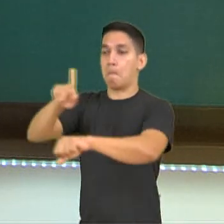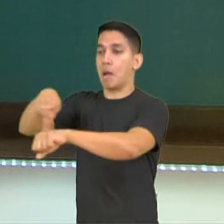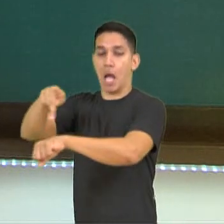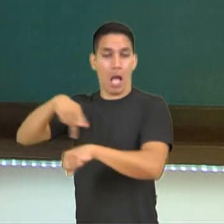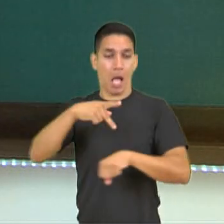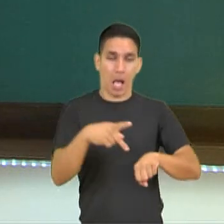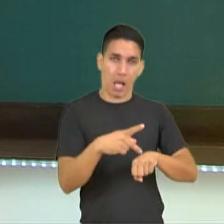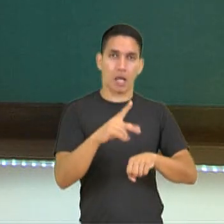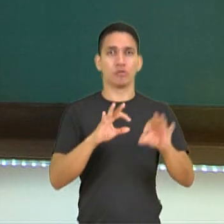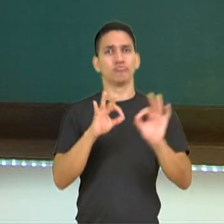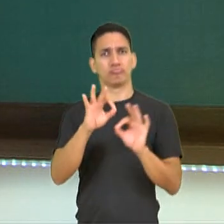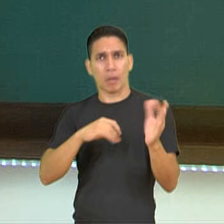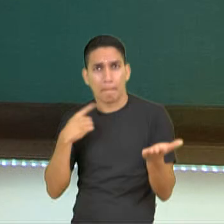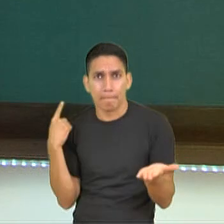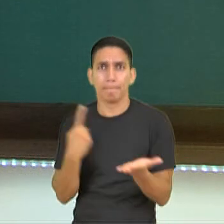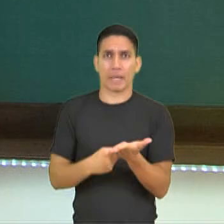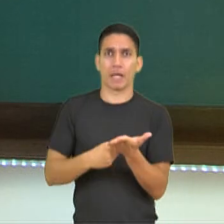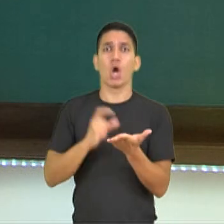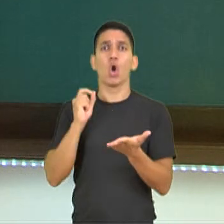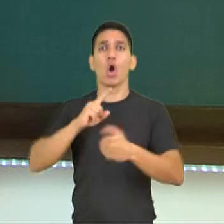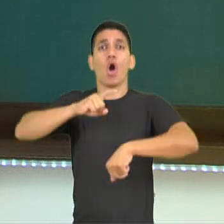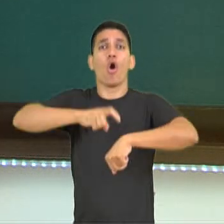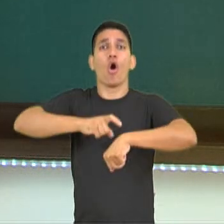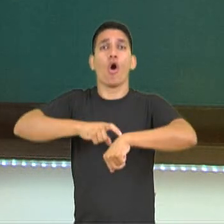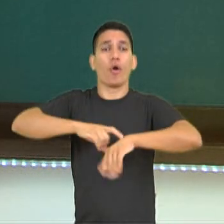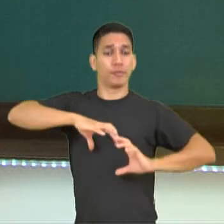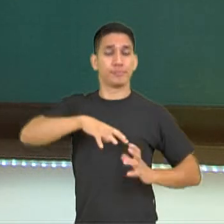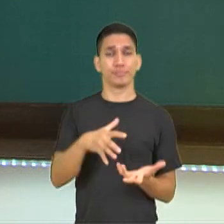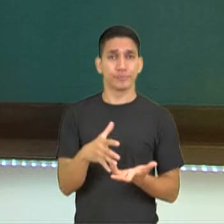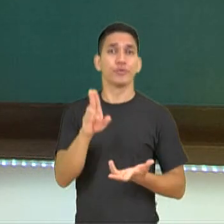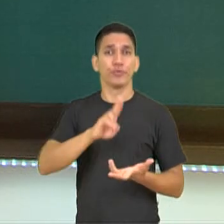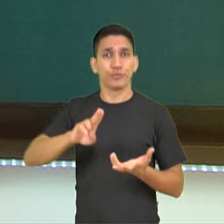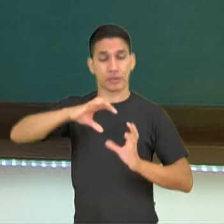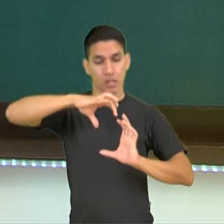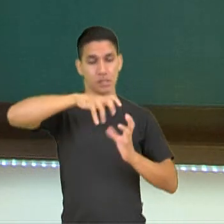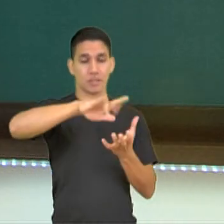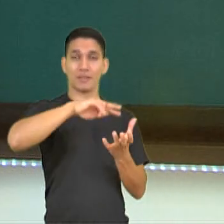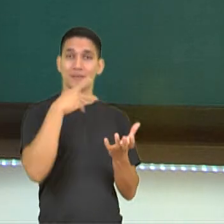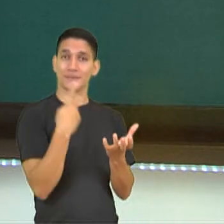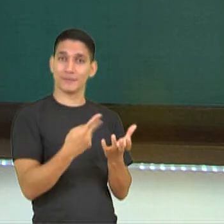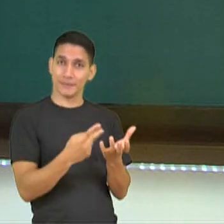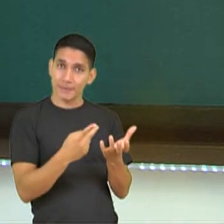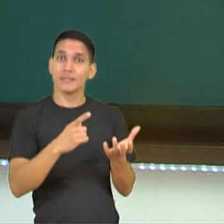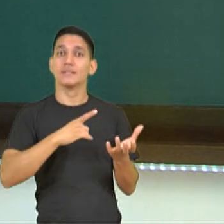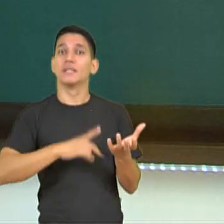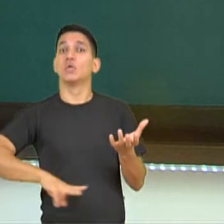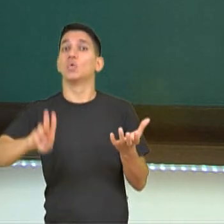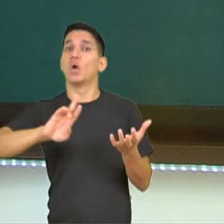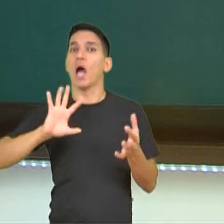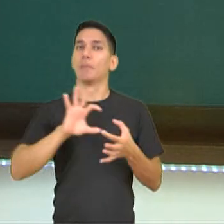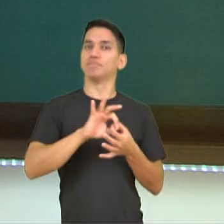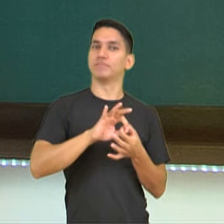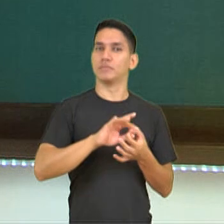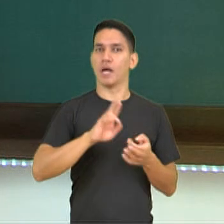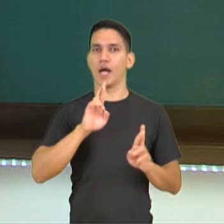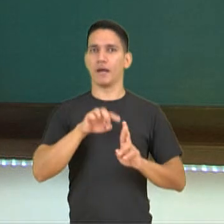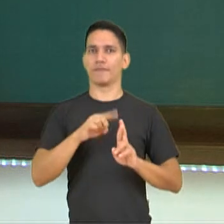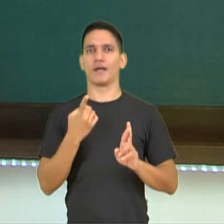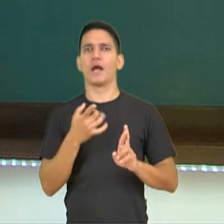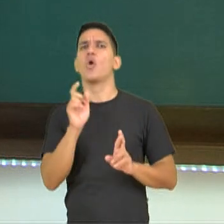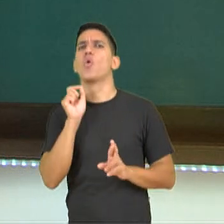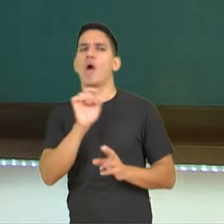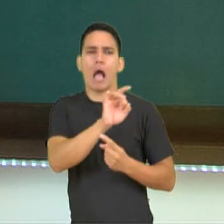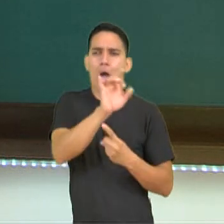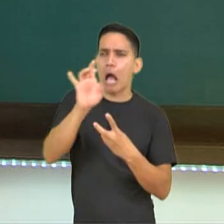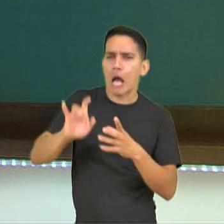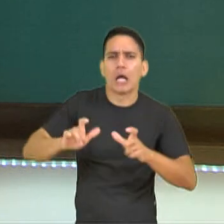uma organização das horas no mundo, utilizando o movimento de rotação como referência. Então, para que não ficasse cada lugar seguindo lá o